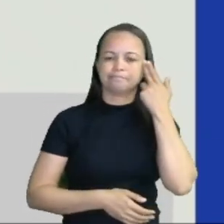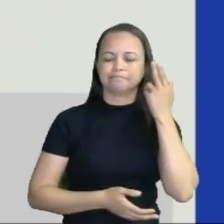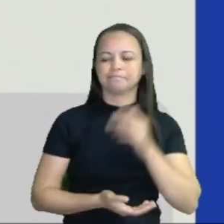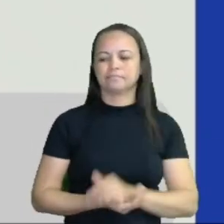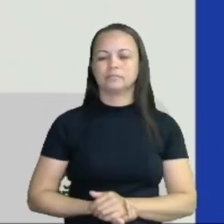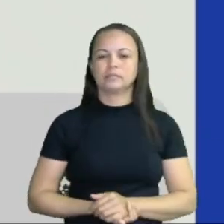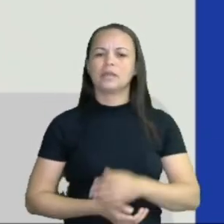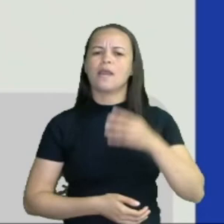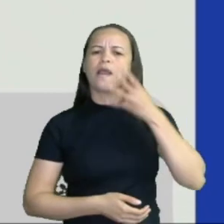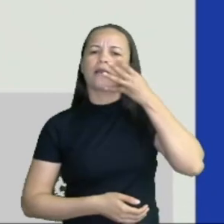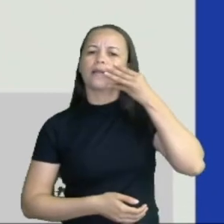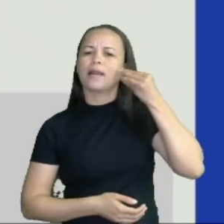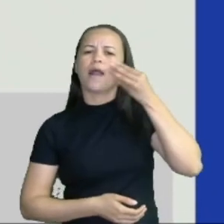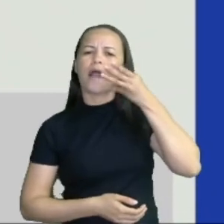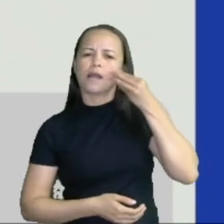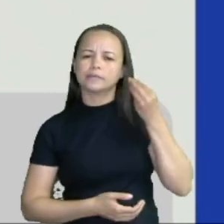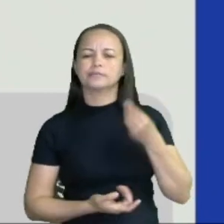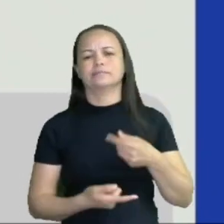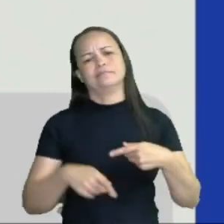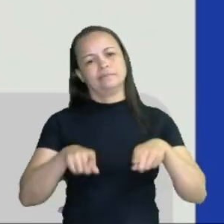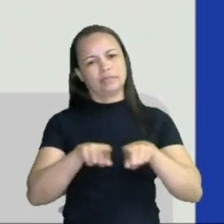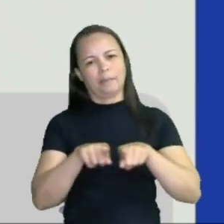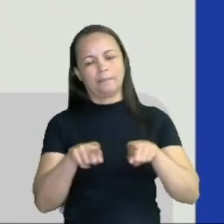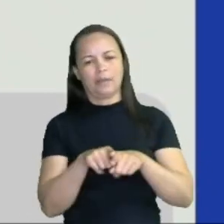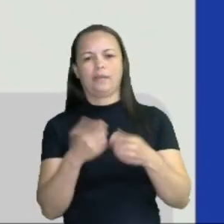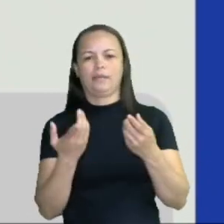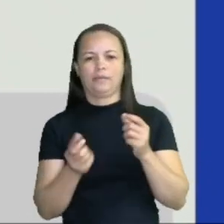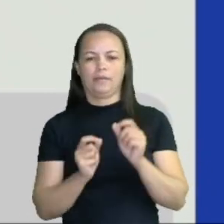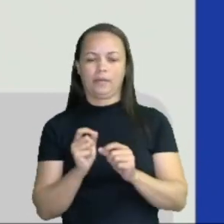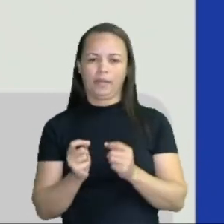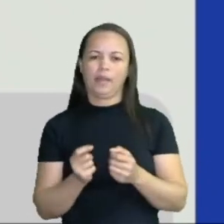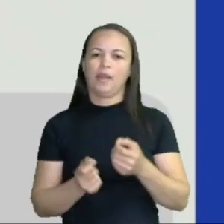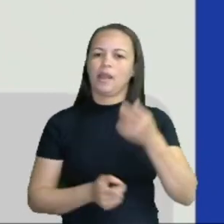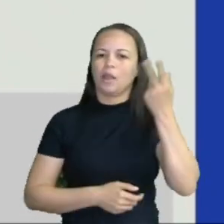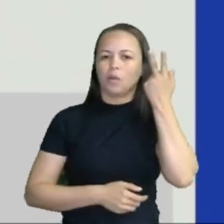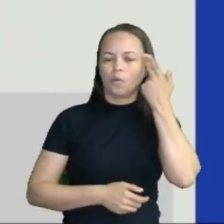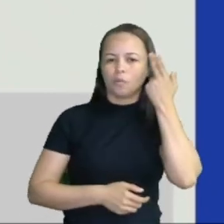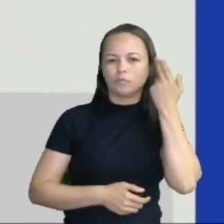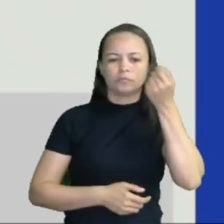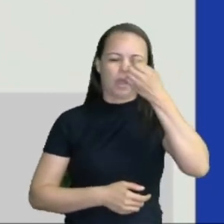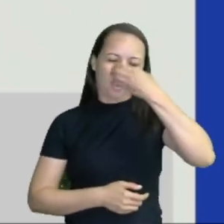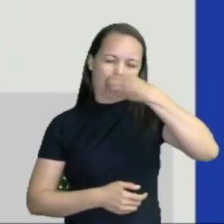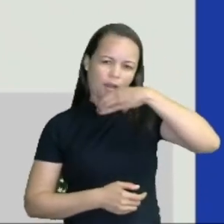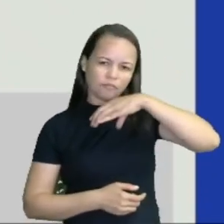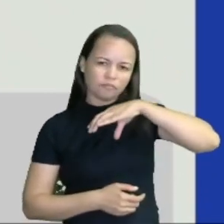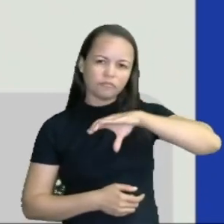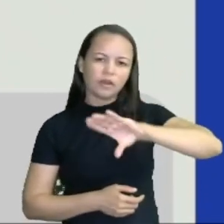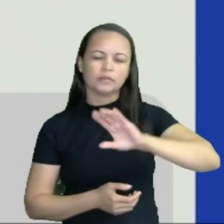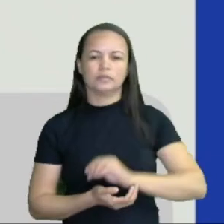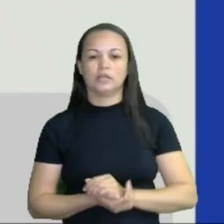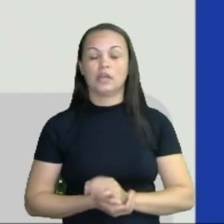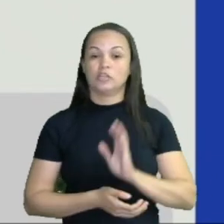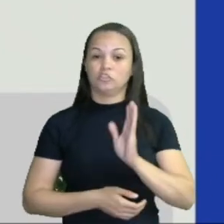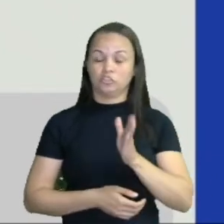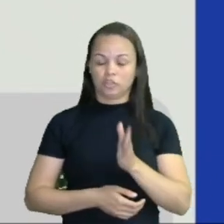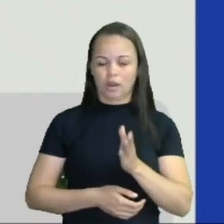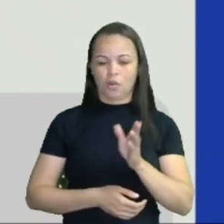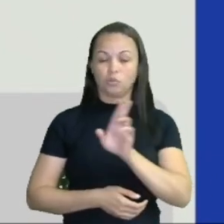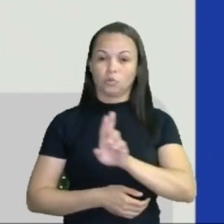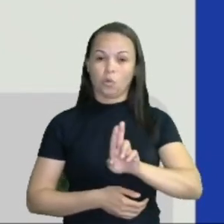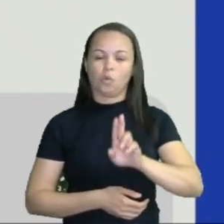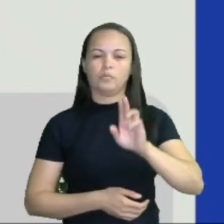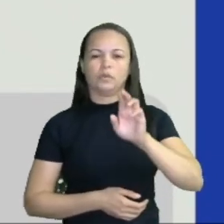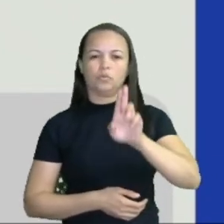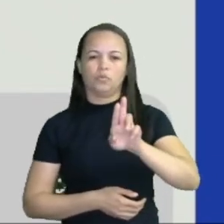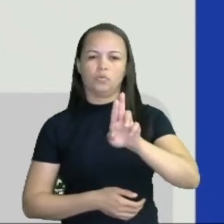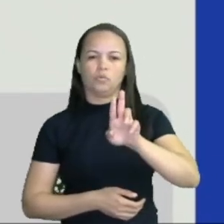Gato, da mesma forma, é um substantivo comum. Elefante. Já Uberlândia, ó, é